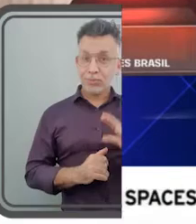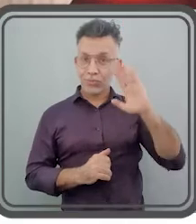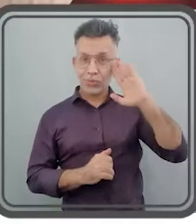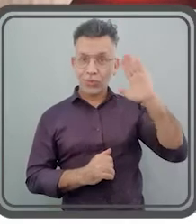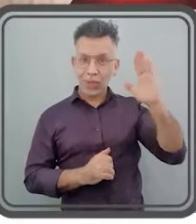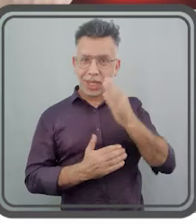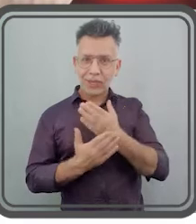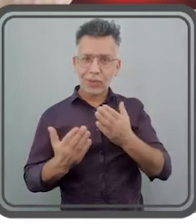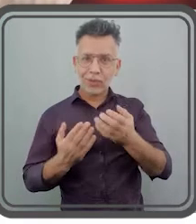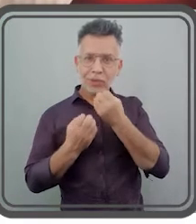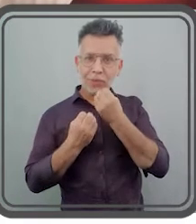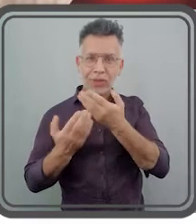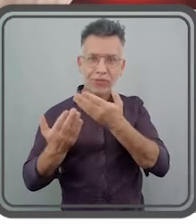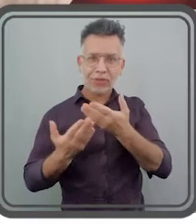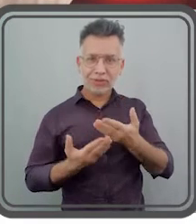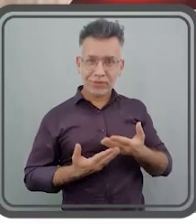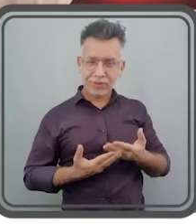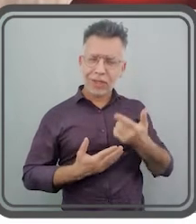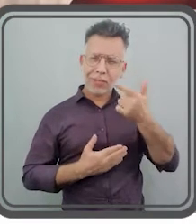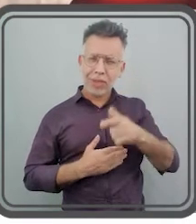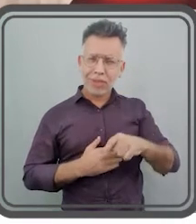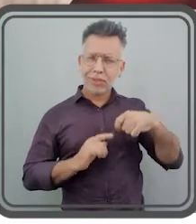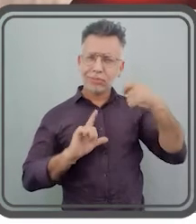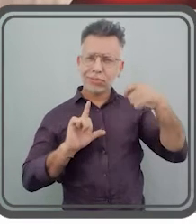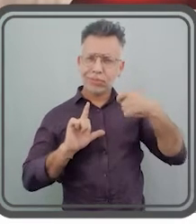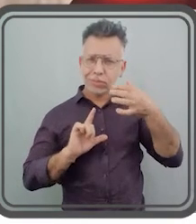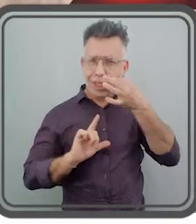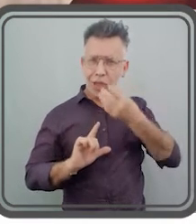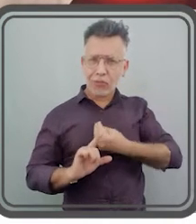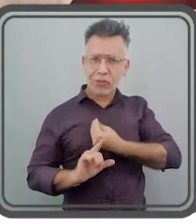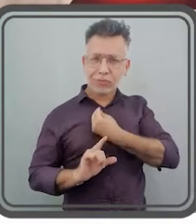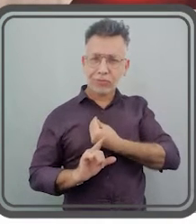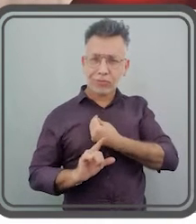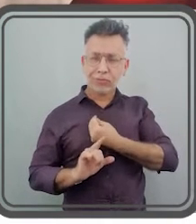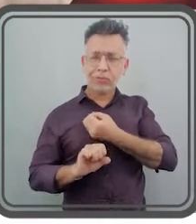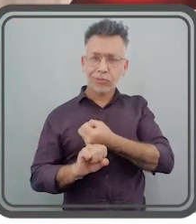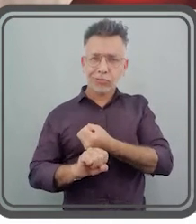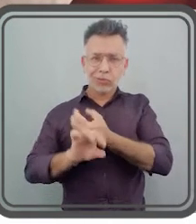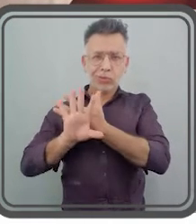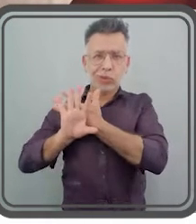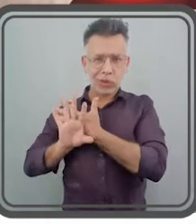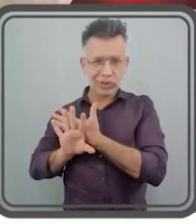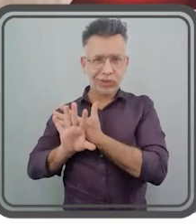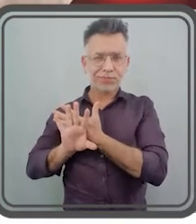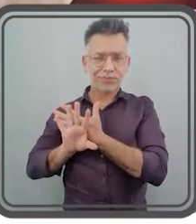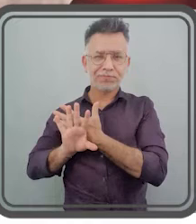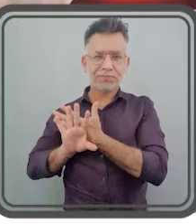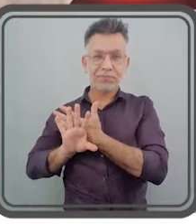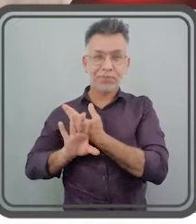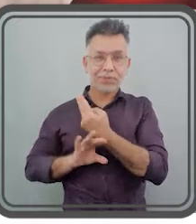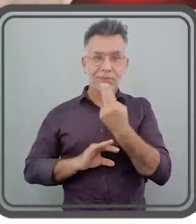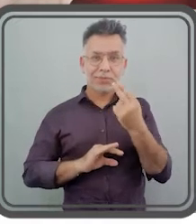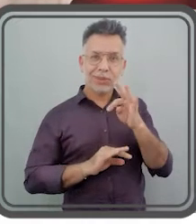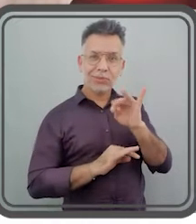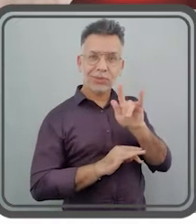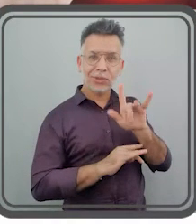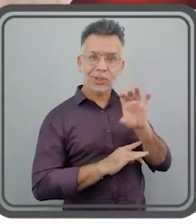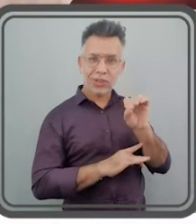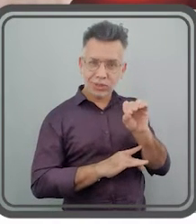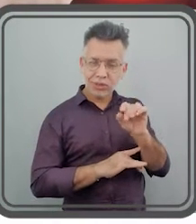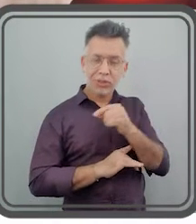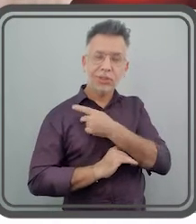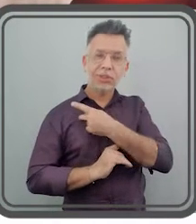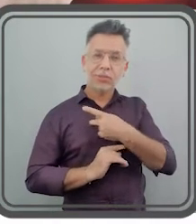o Olá a todos sejam muito bem-vindos a mais uma transmissão ao vivo do intoxx sou Thiago